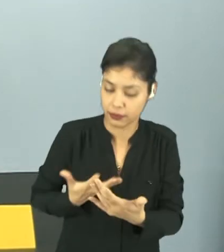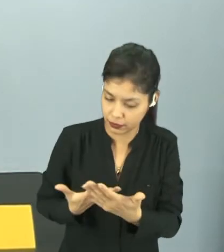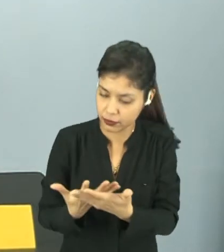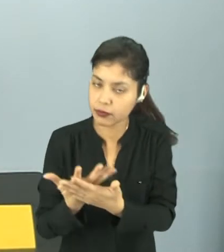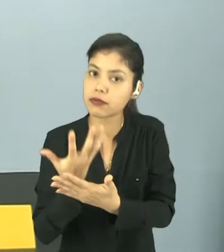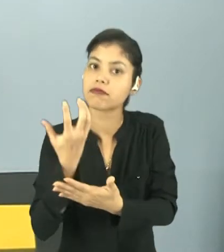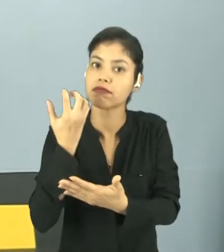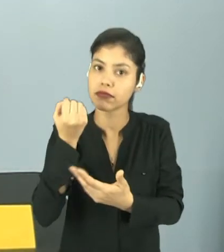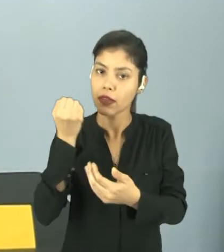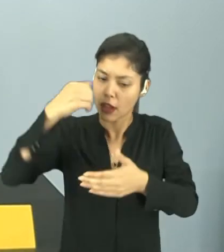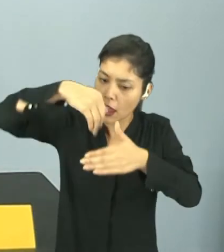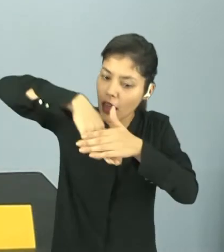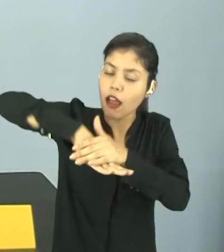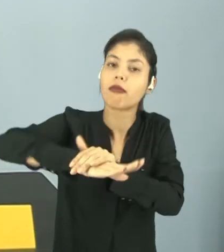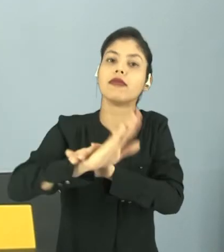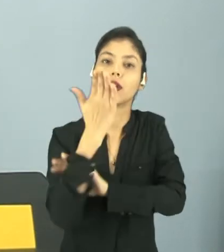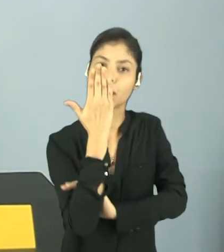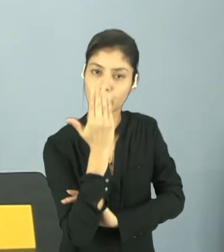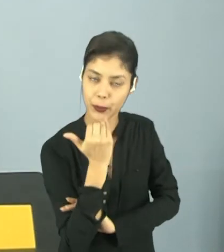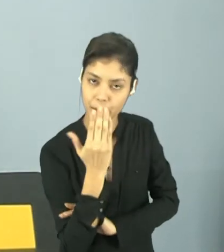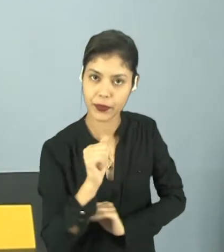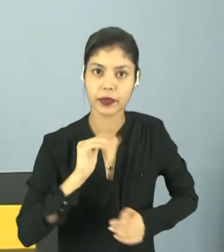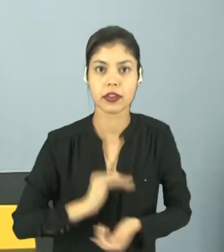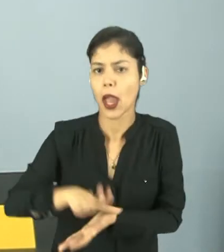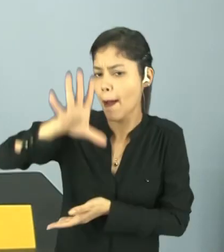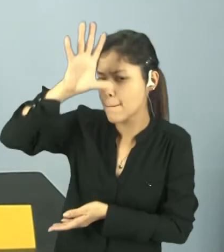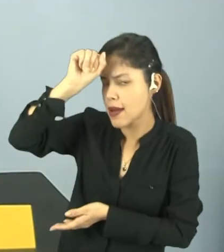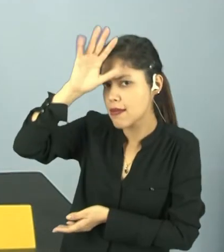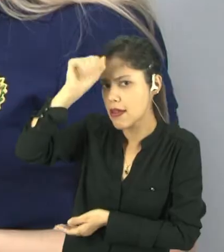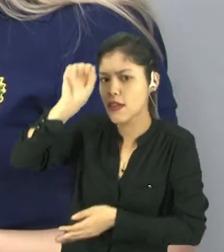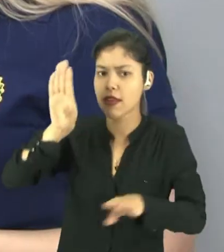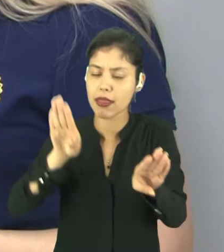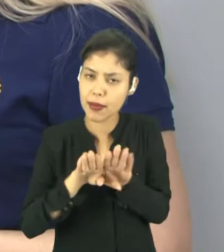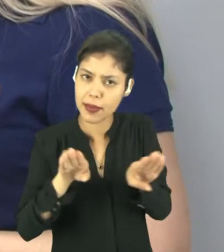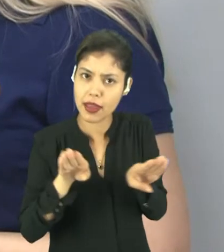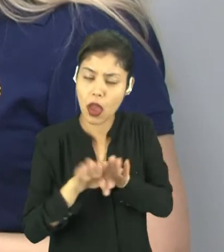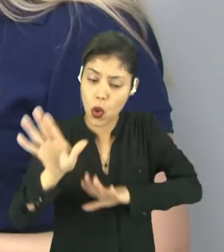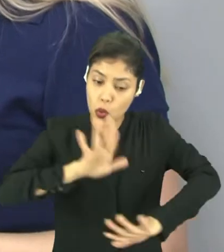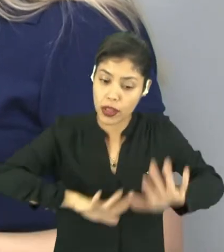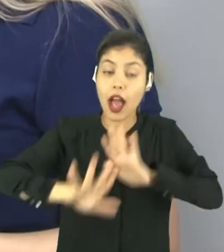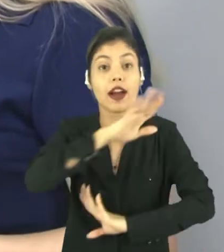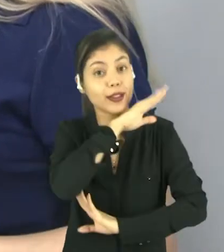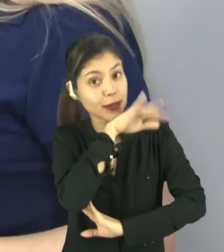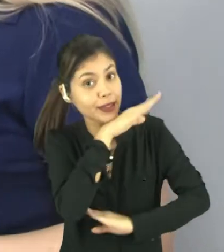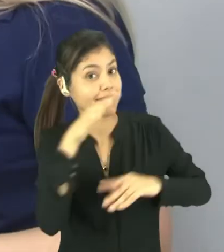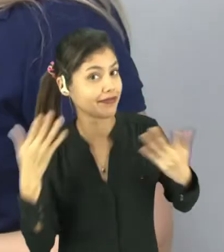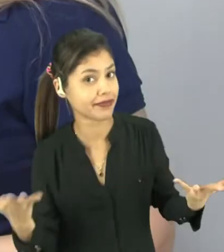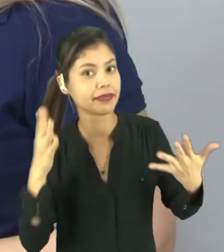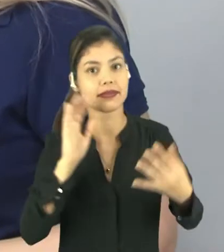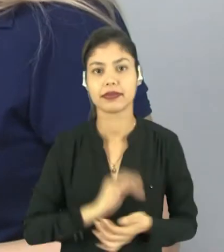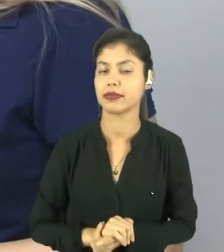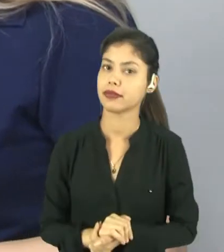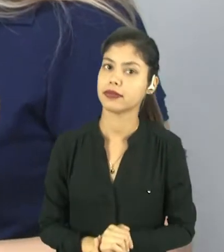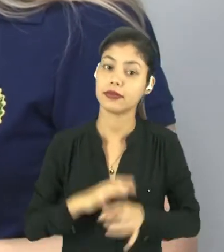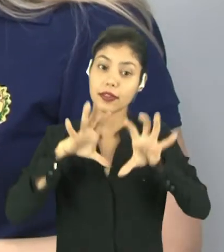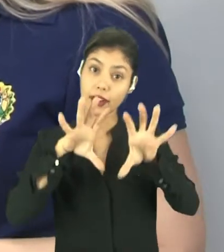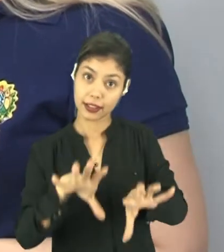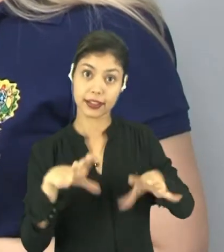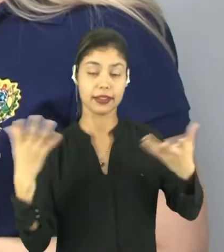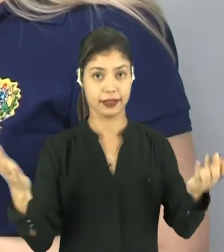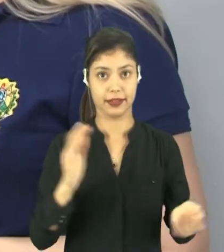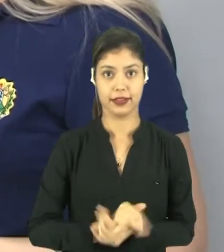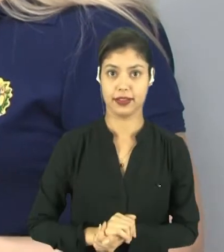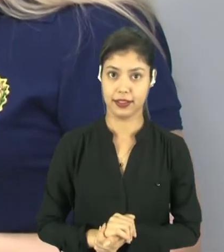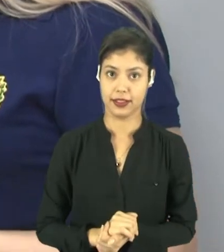e armazenar seus alimentos e aprenderam a domesticar alguns animais. Desse modo,